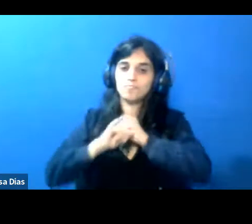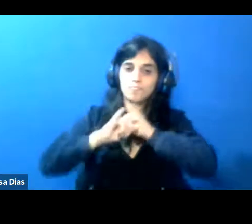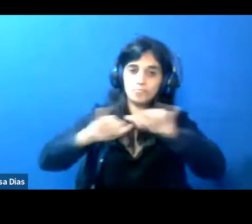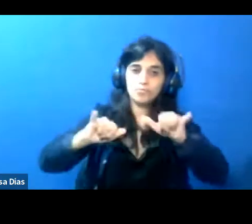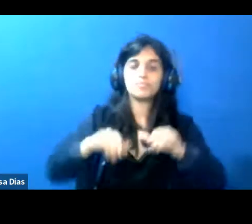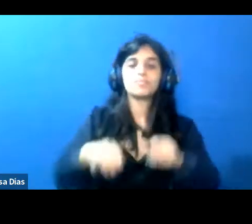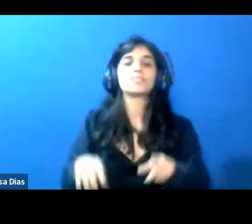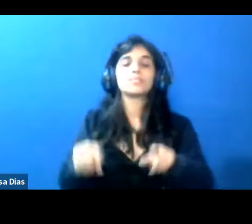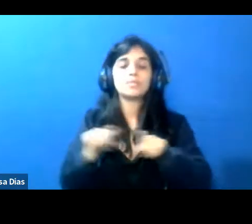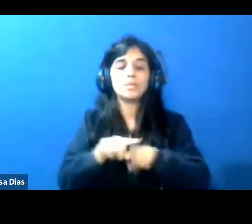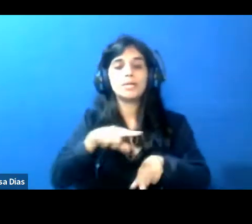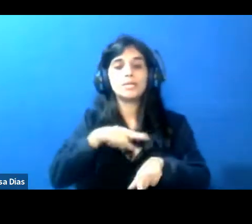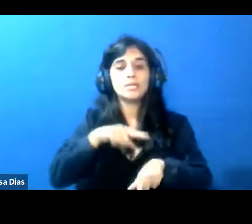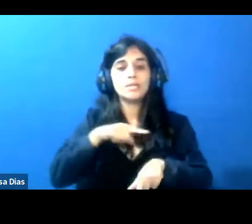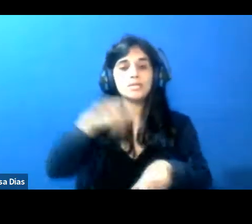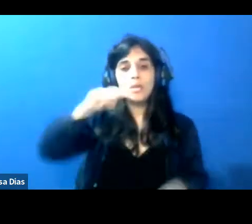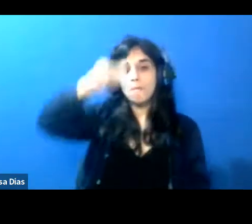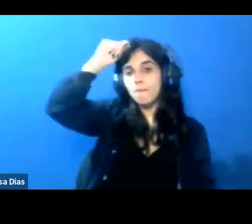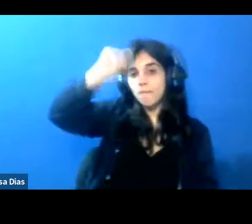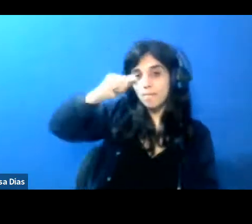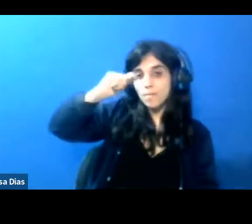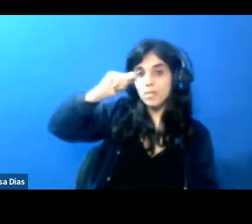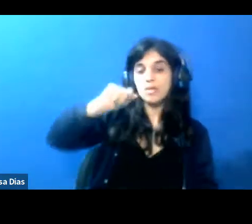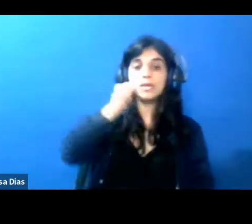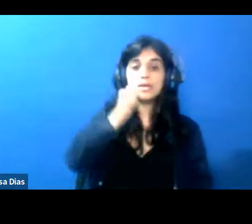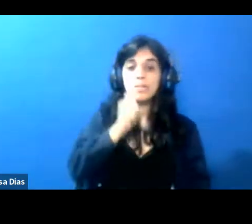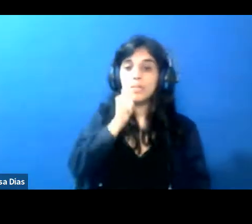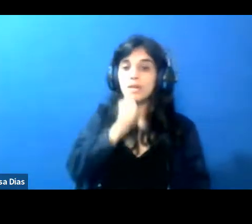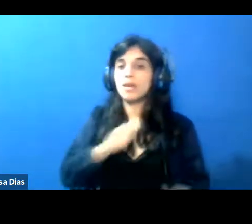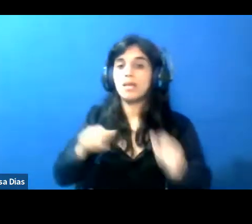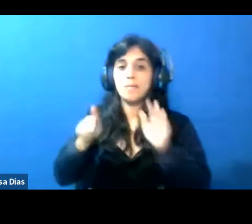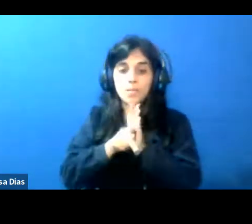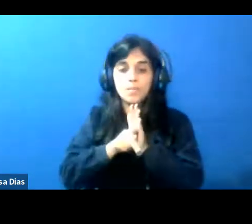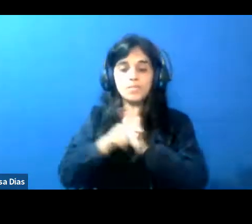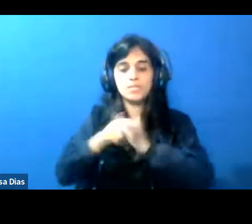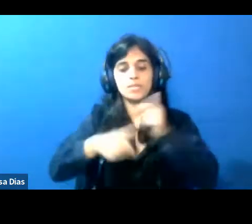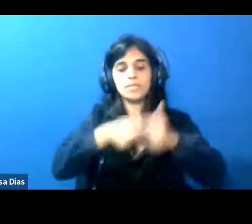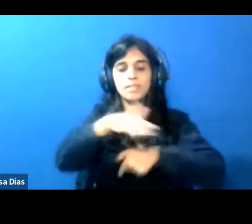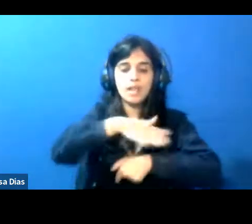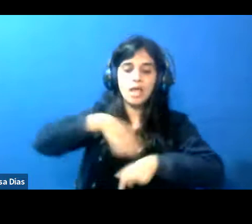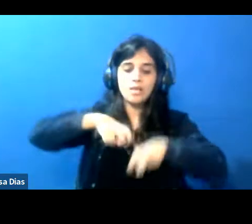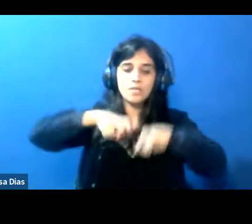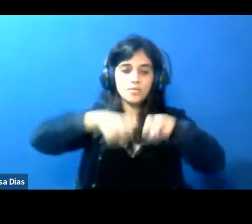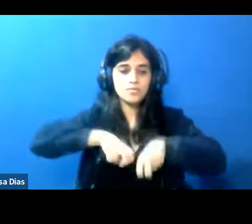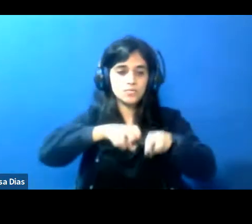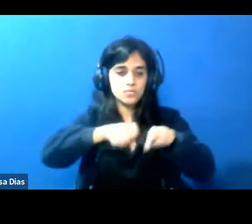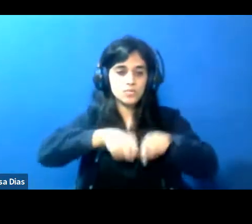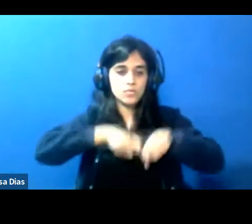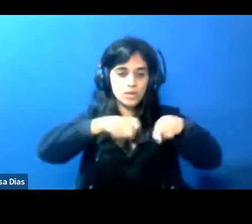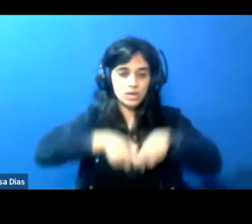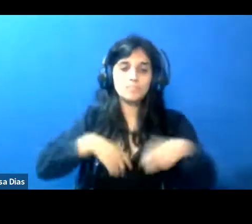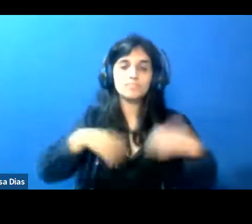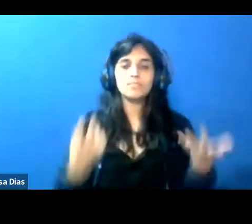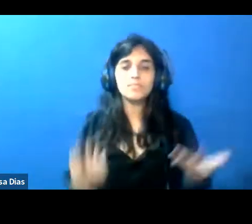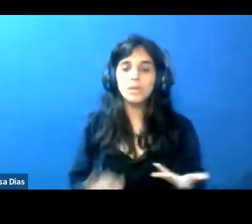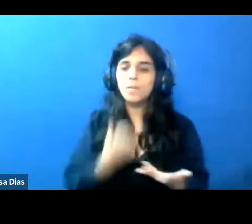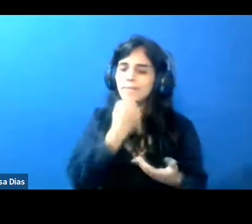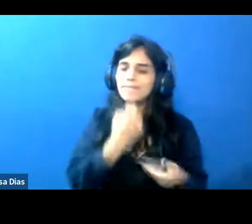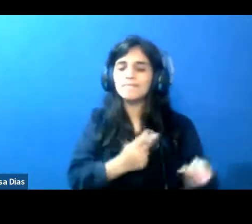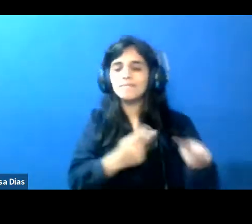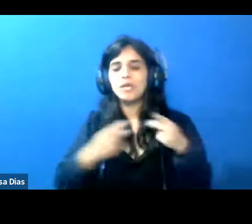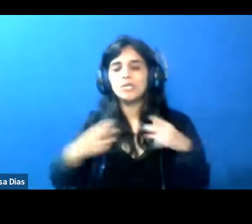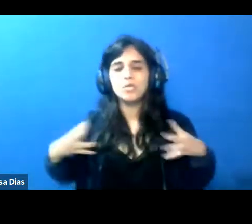do Movimento de Mulheres Camponesas. Então, bem-vindas a todas as pessoas que estão nesse espaço, é uma